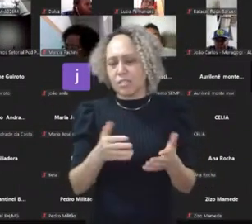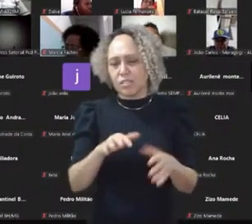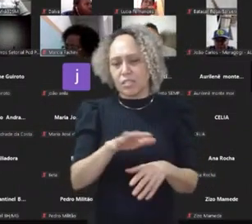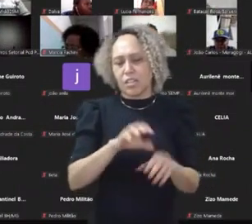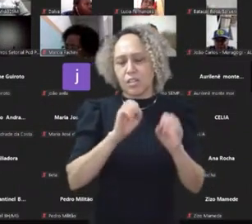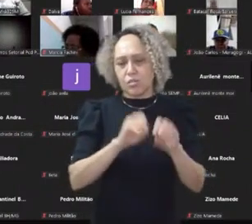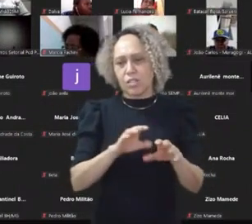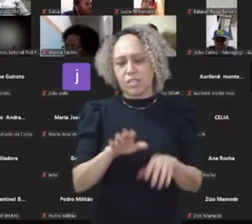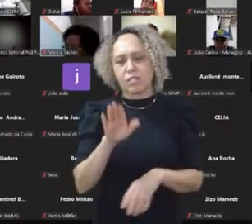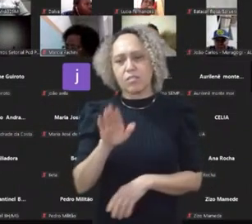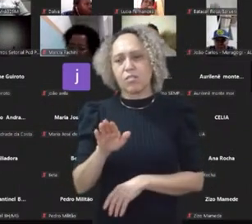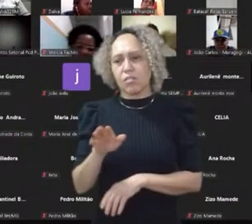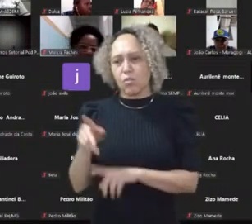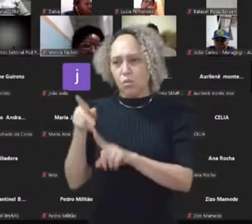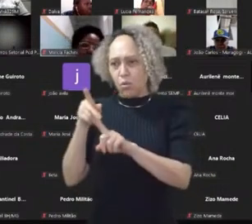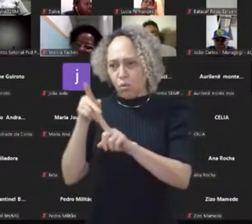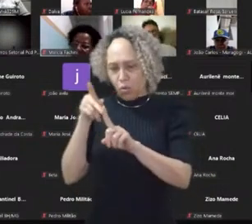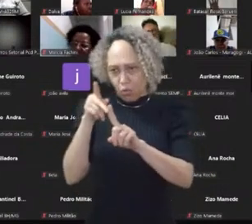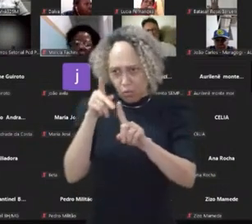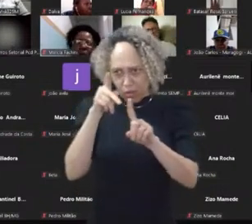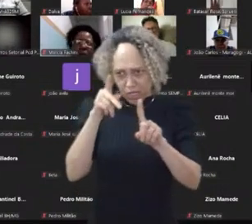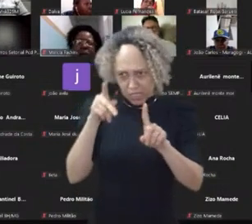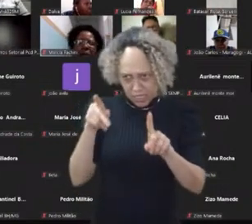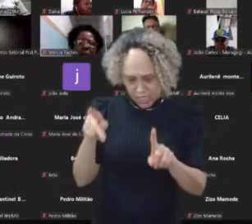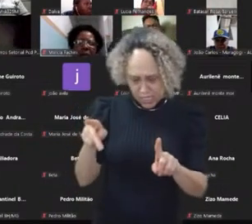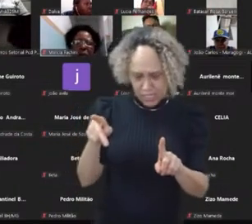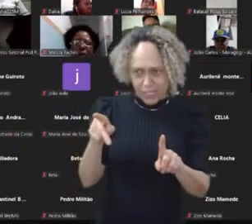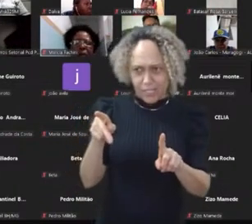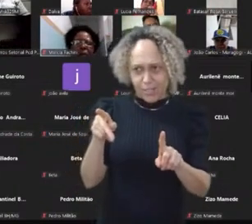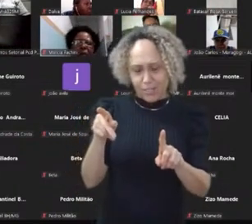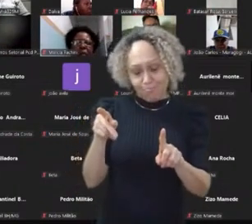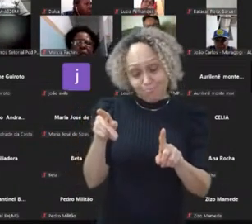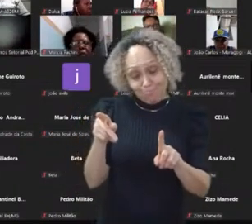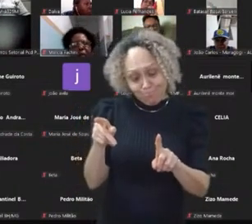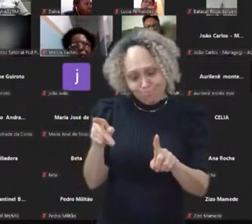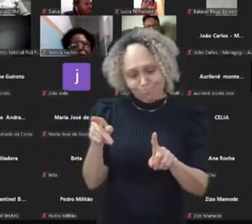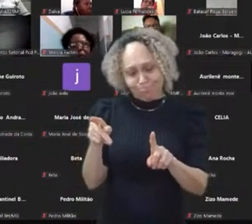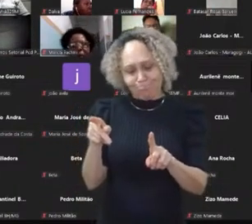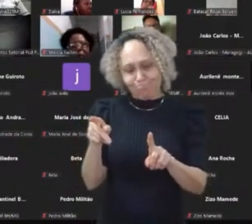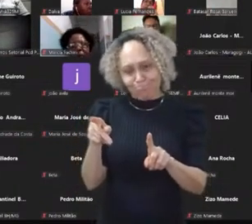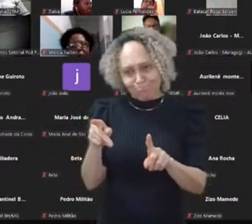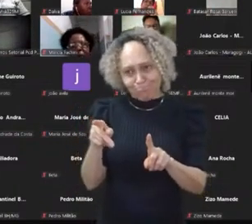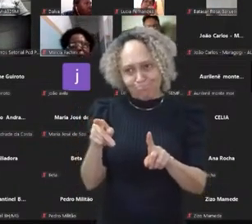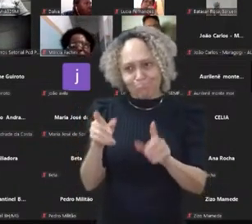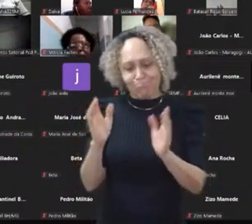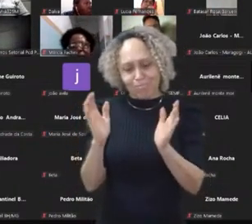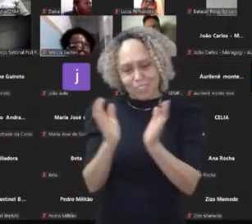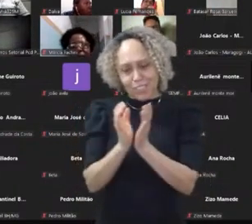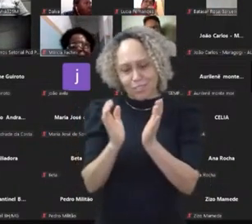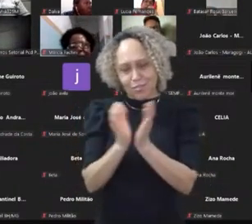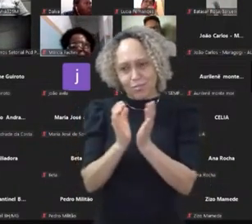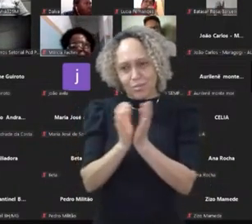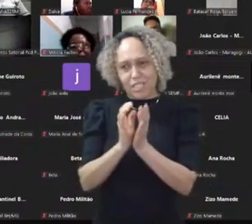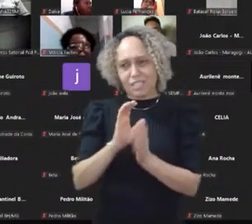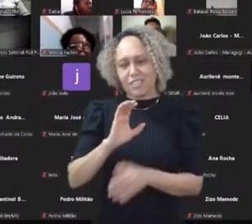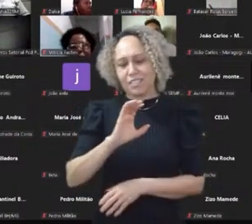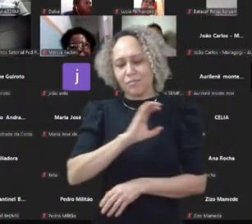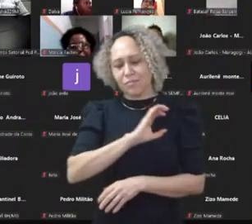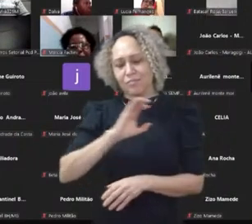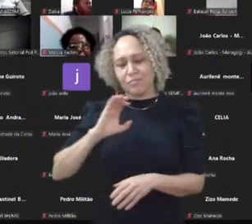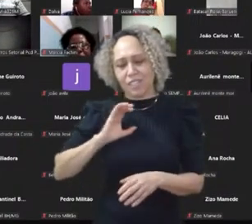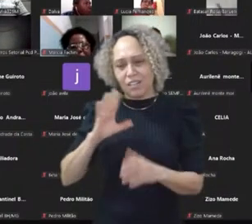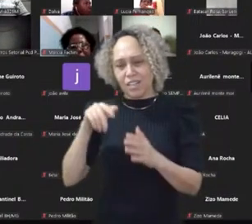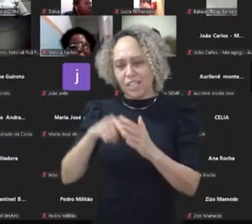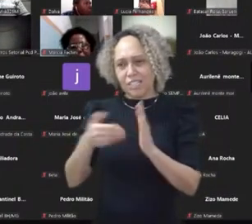da Comissão de educação aqui na Câmara dos Deputados é um cara né referência do bolsonarismo